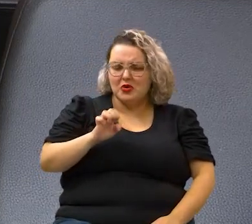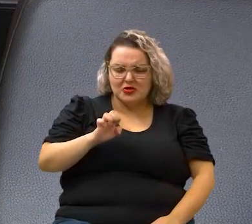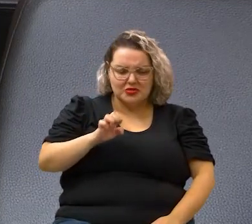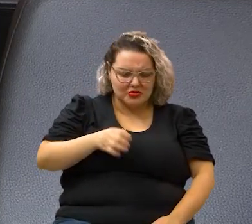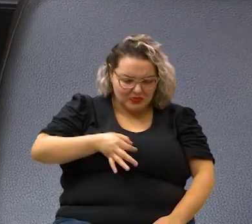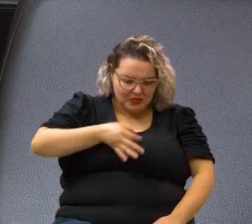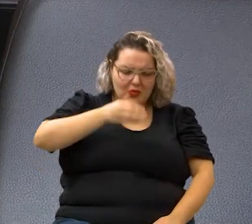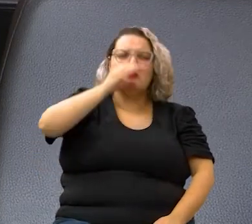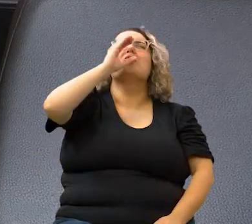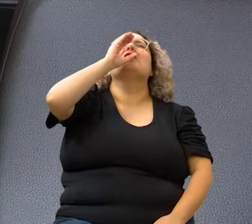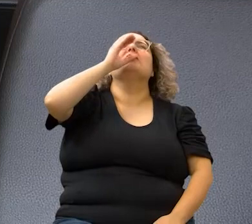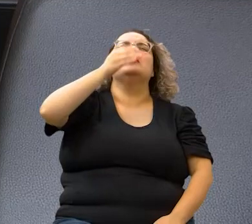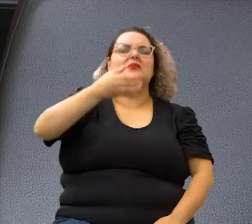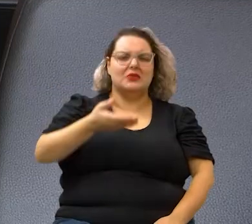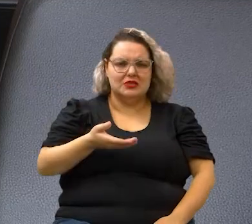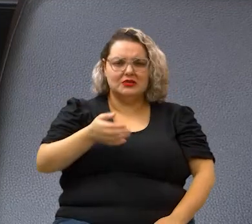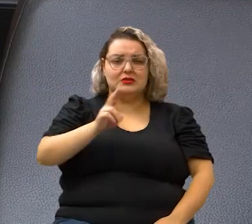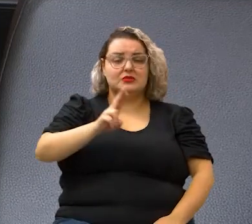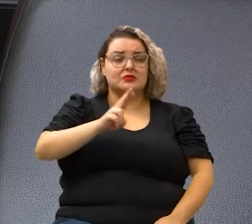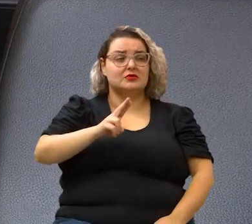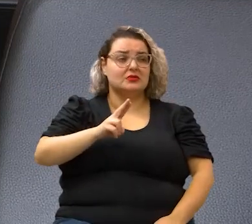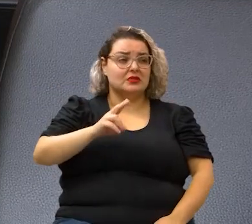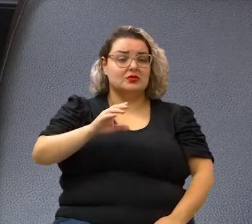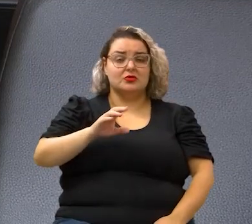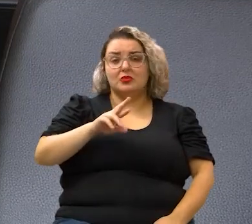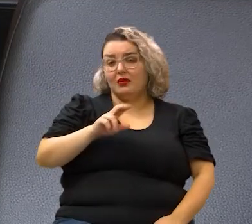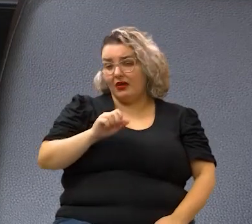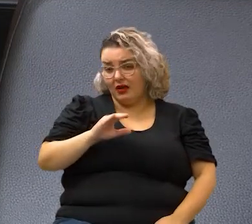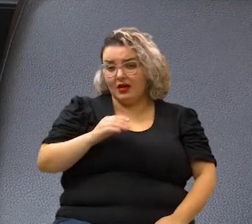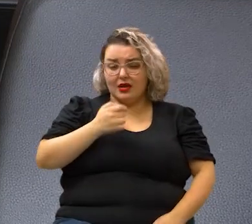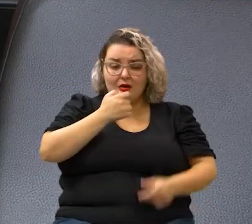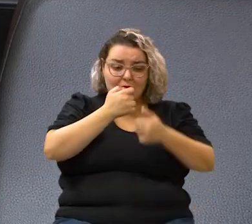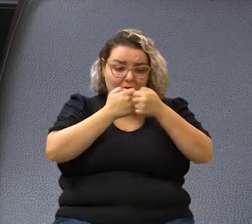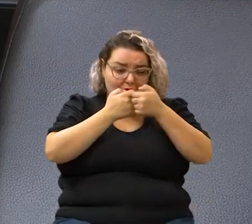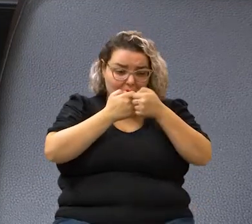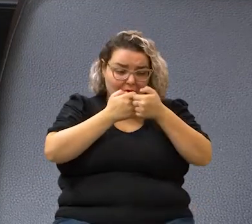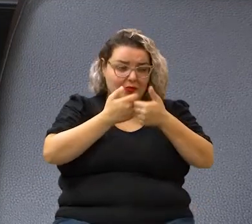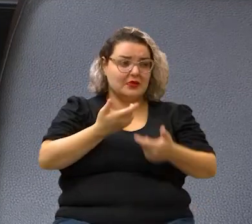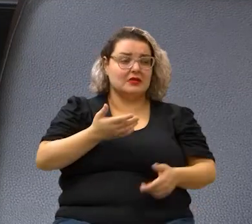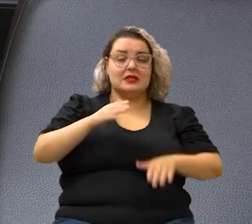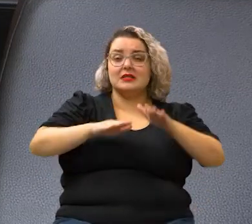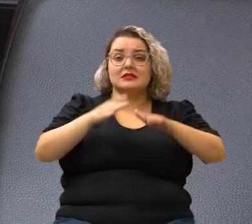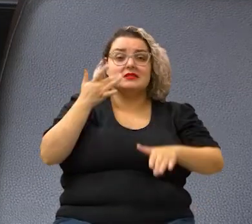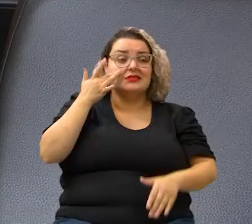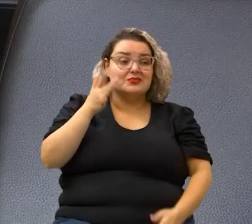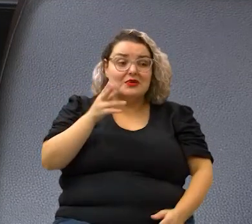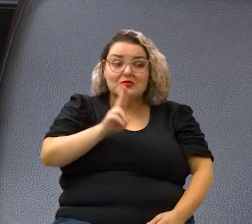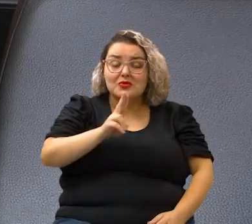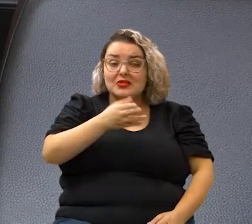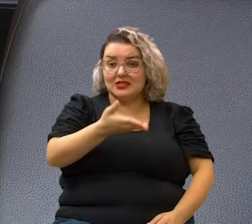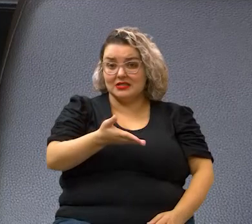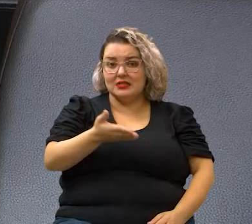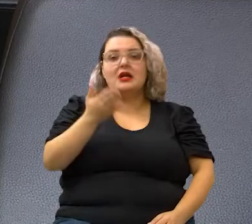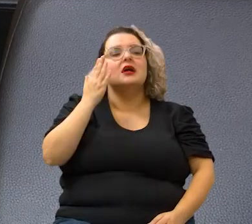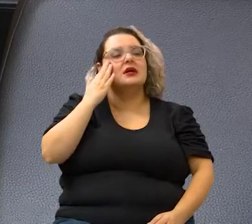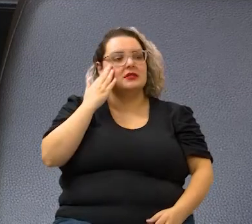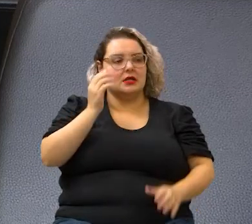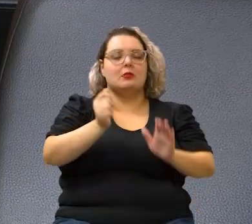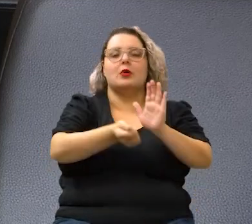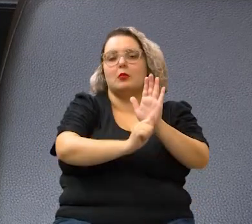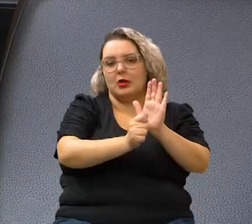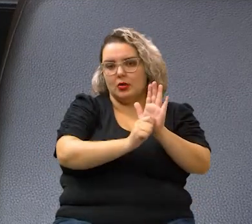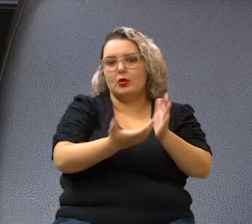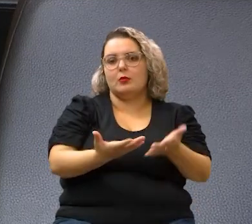corote, você encontra pessoas usando do crack. E muitas das vezes você nem sabe o que a pessoa está usando. Você sabe que é